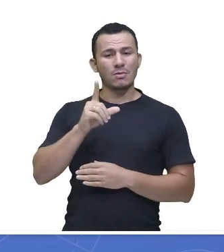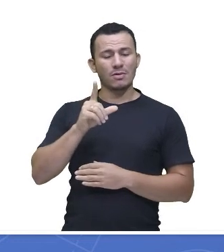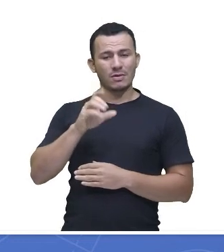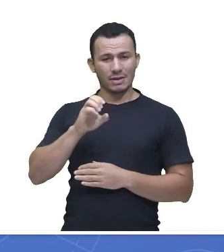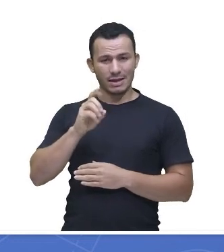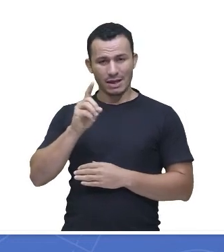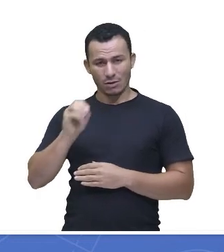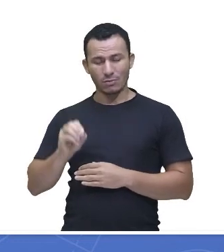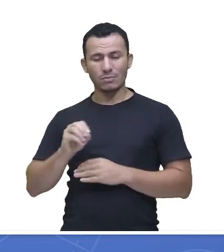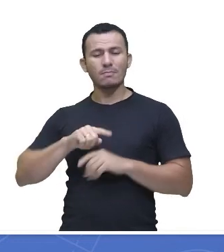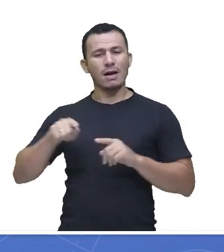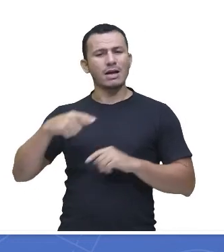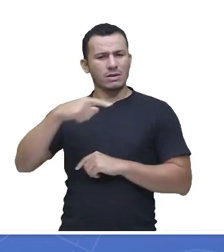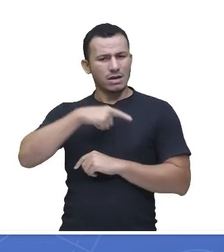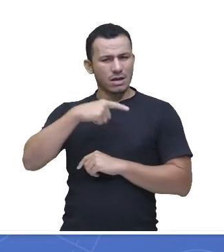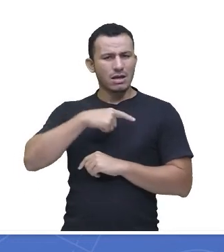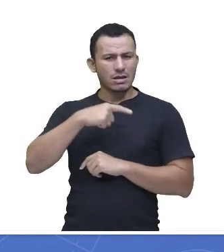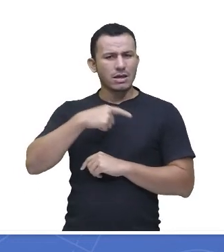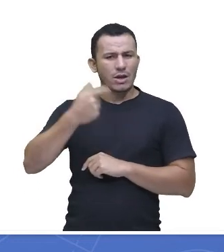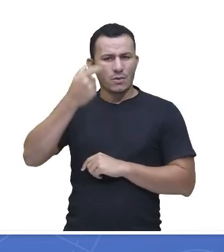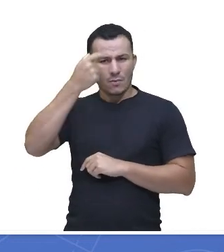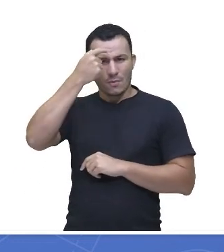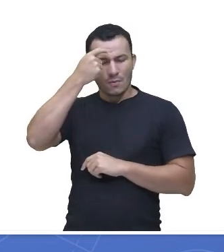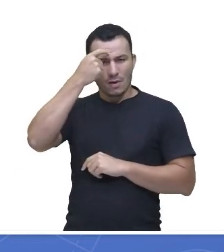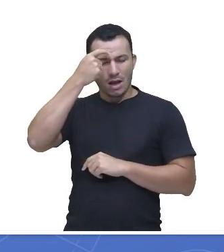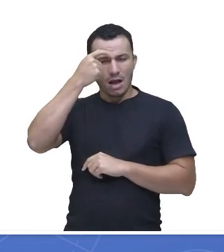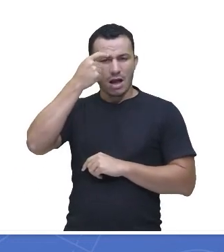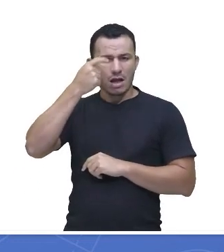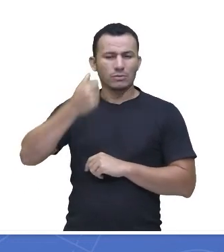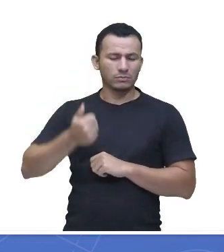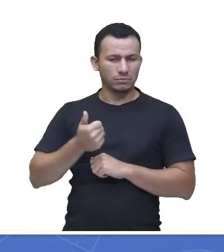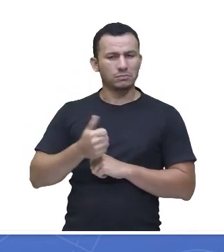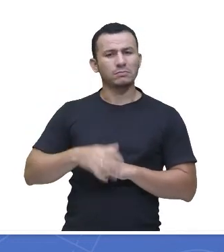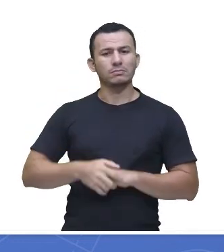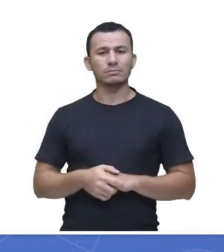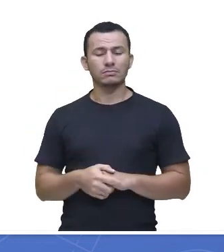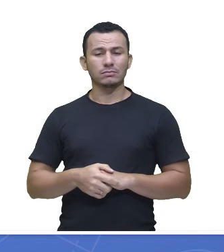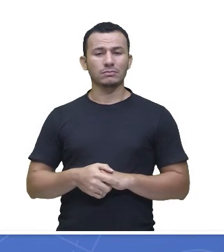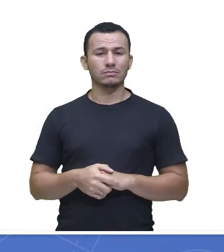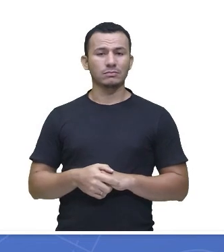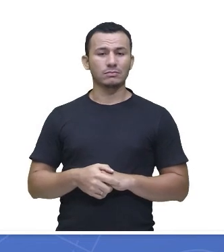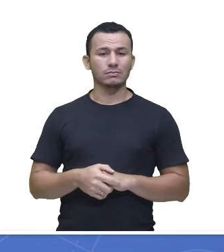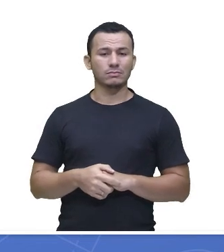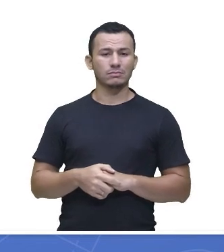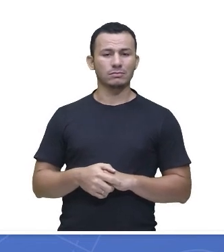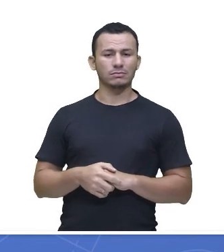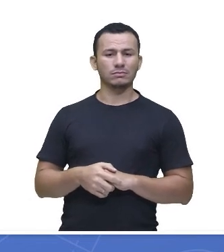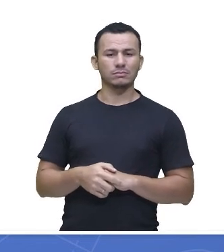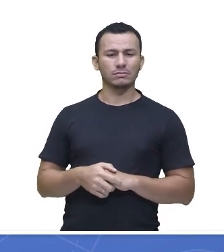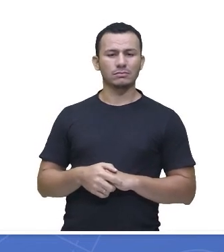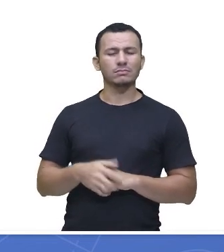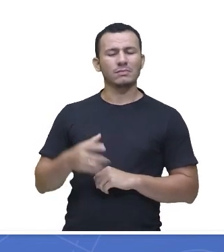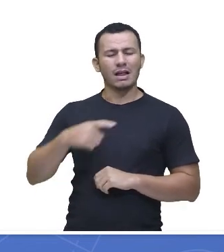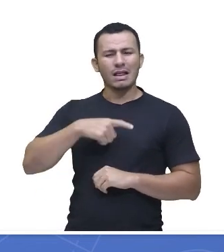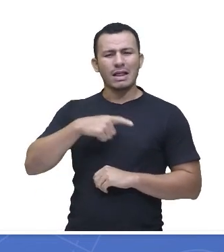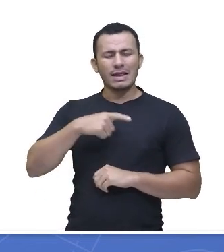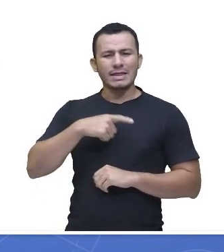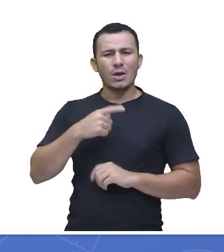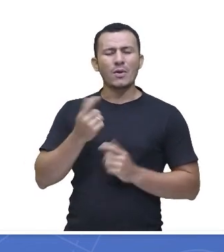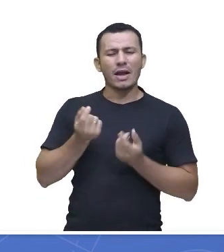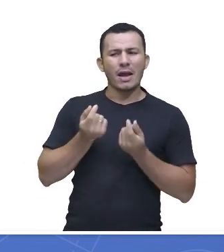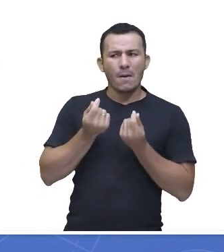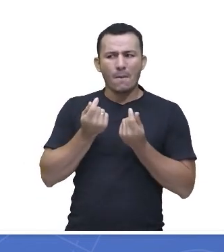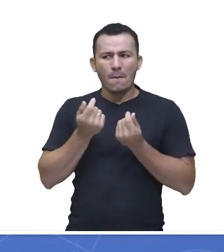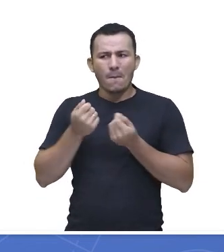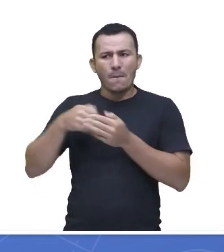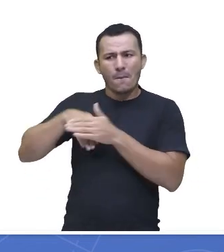Mas ele possuía um caráter honrado, ele está dizendo que ele era um modelo e tal. arguíam-no de avareza, mas alguém dizia que ele